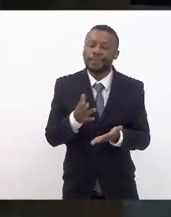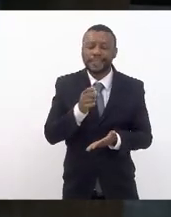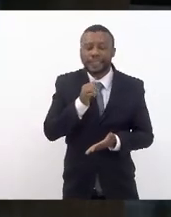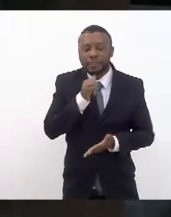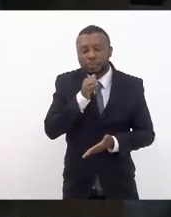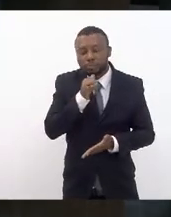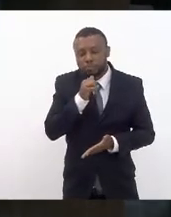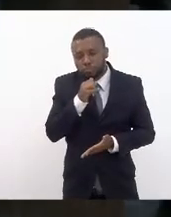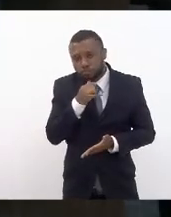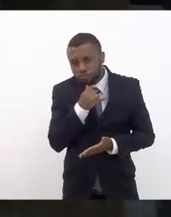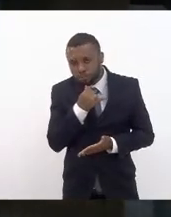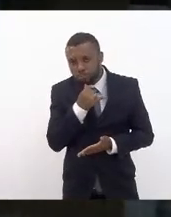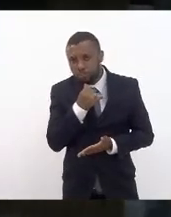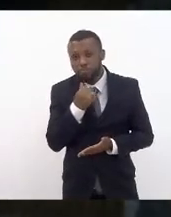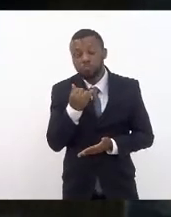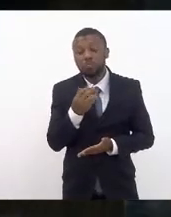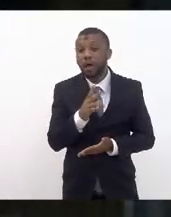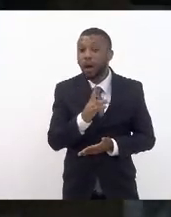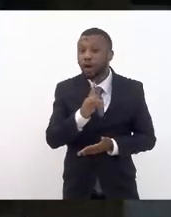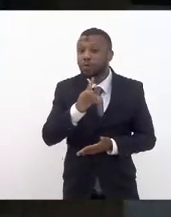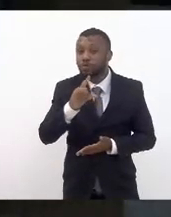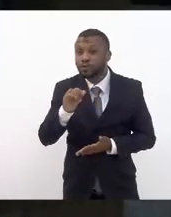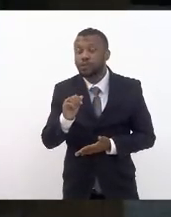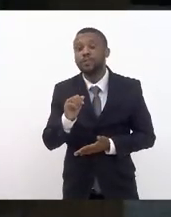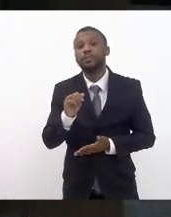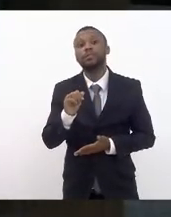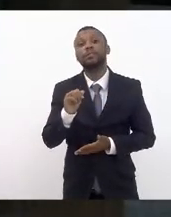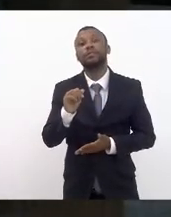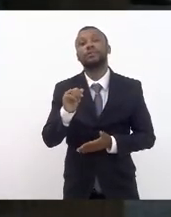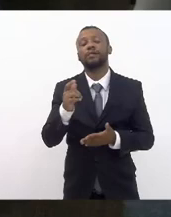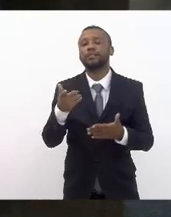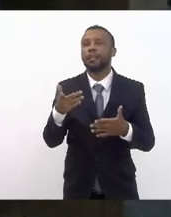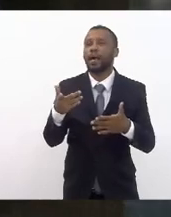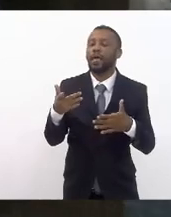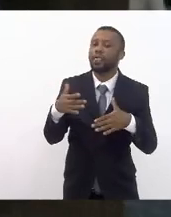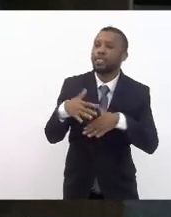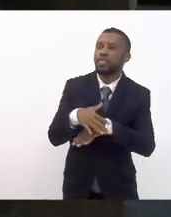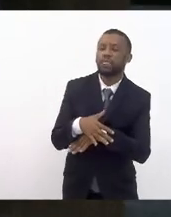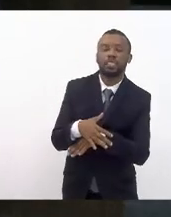infelizmente, é o dia da rendição.